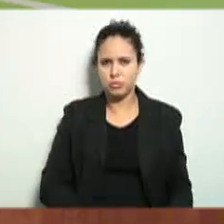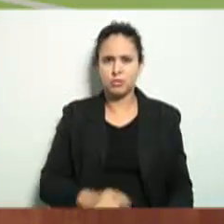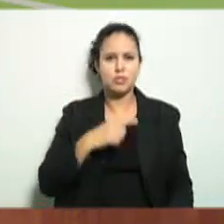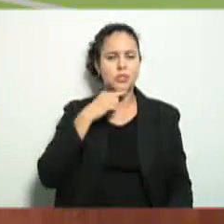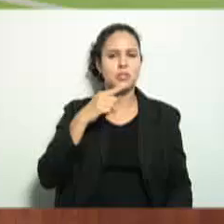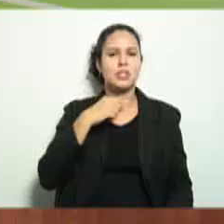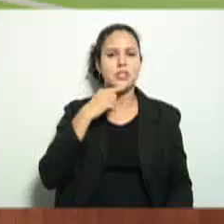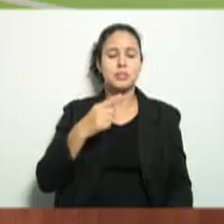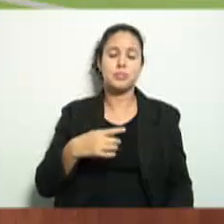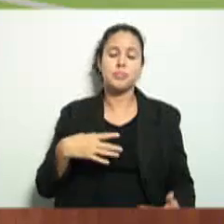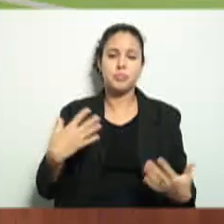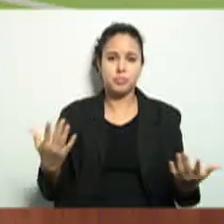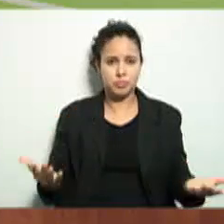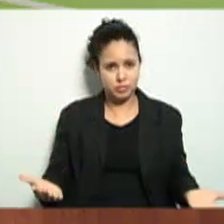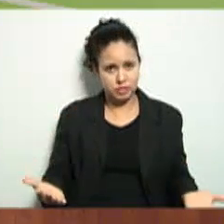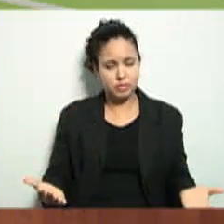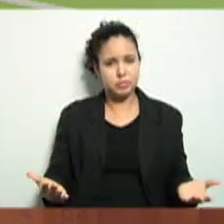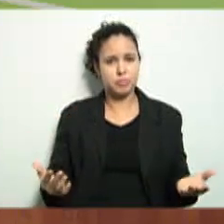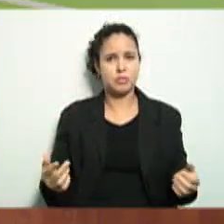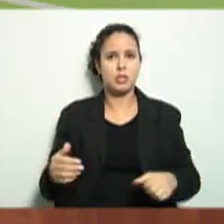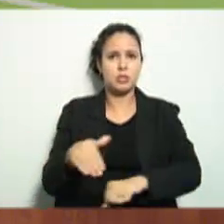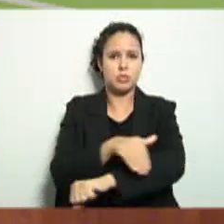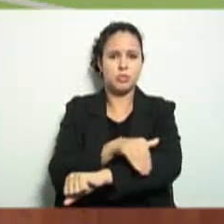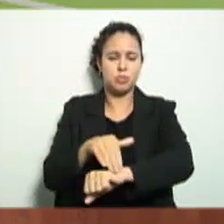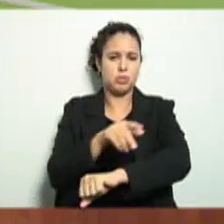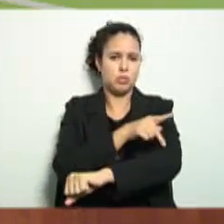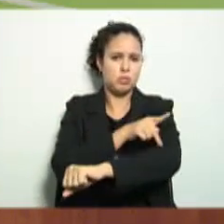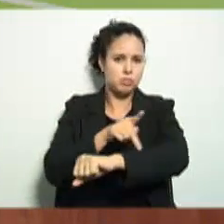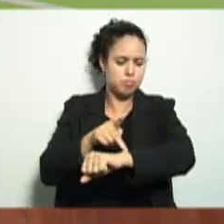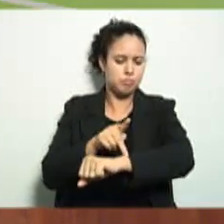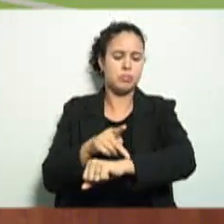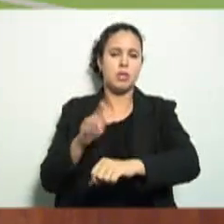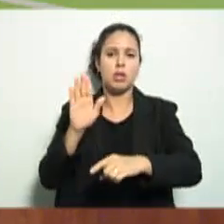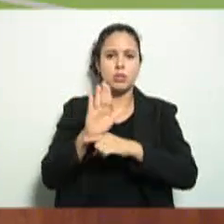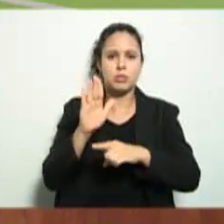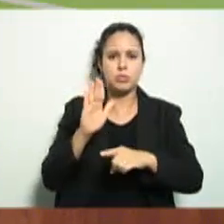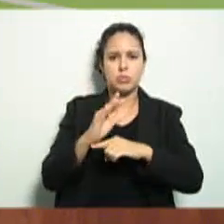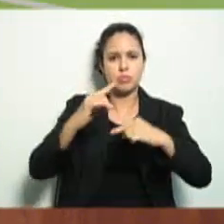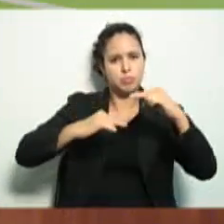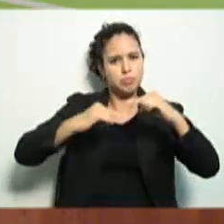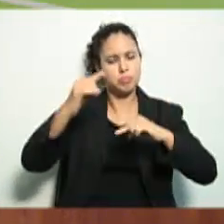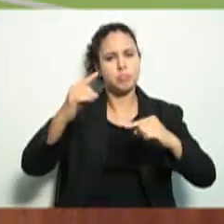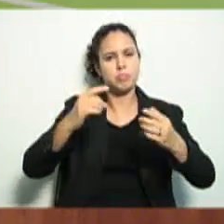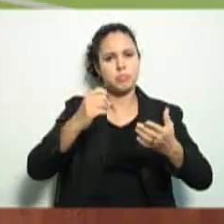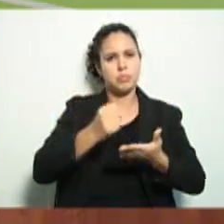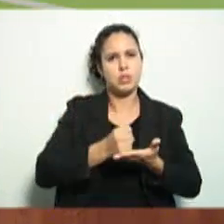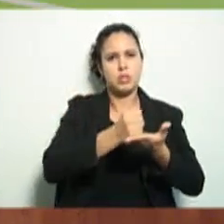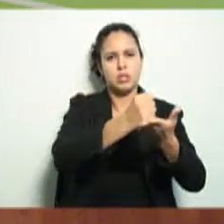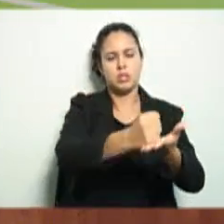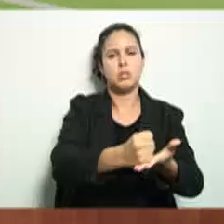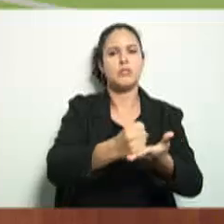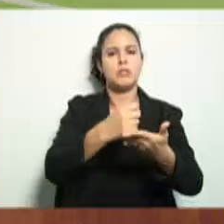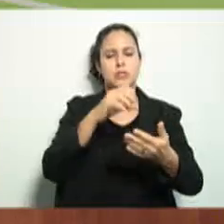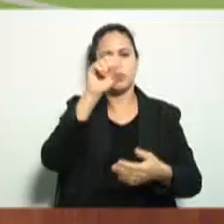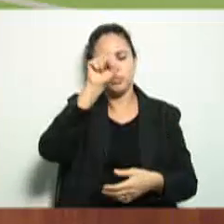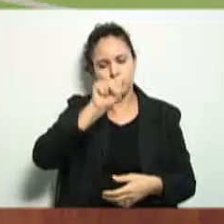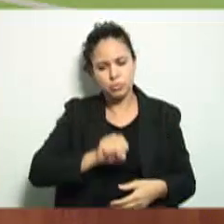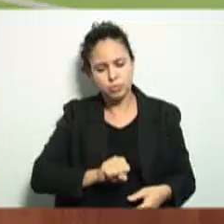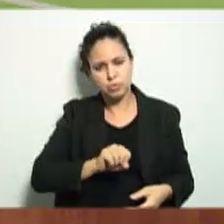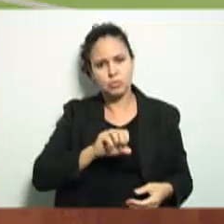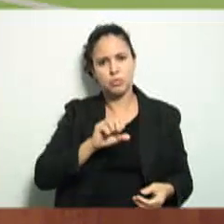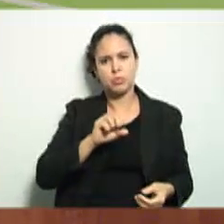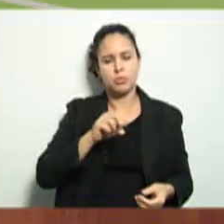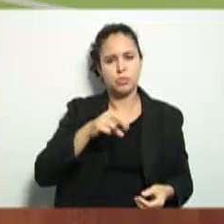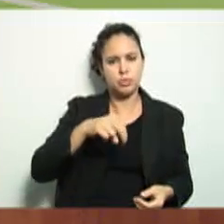ajuda muito nessa escoação, só que isso já não é mais tão suficiente para auxiliar o nosso